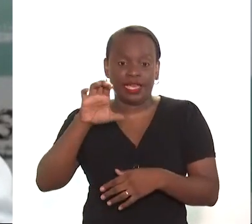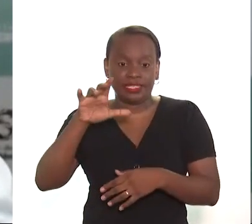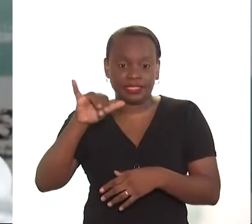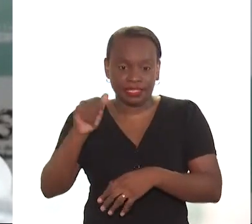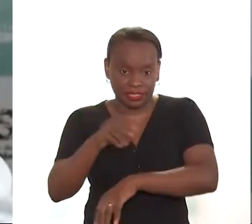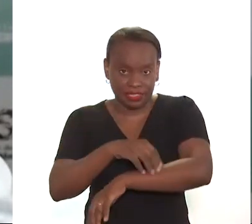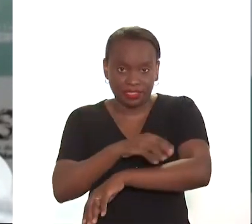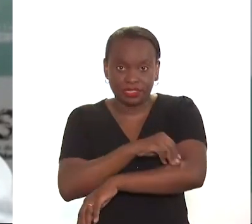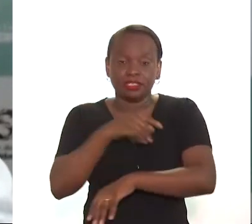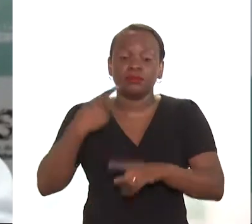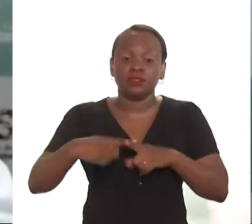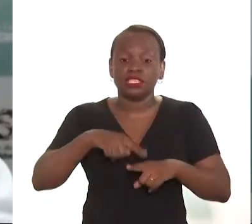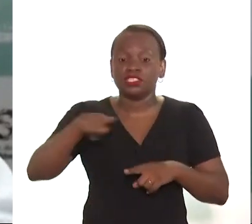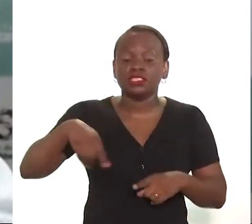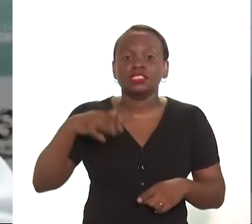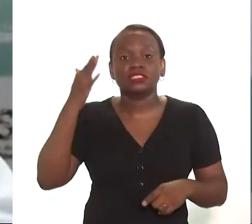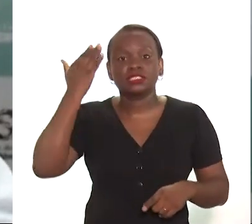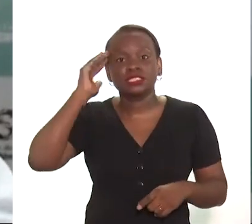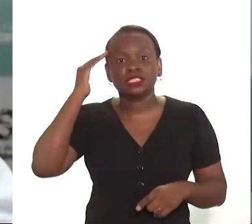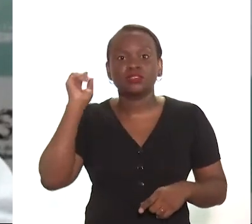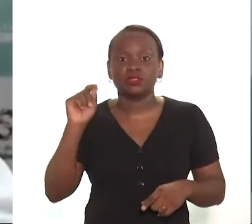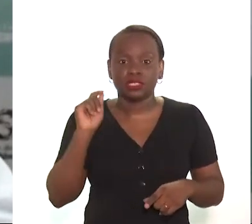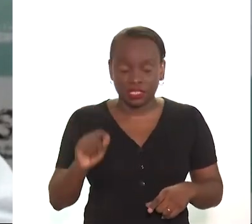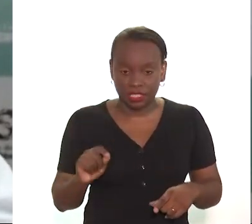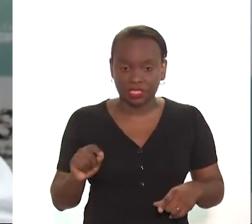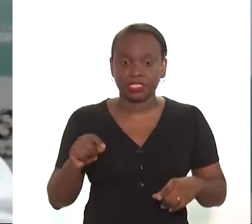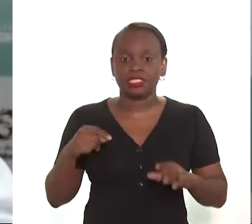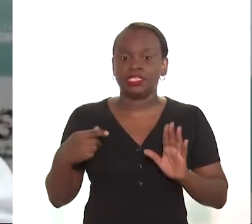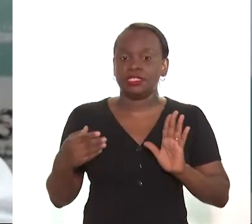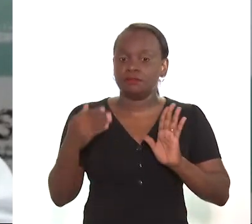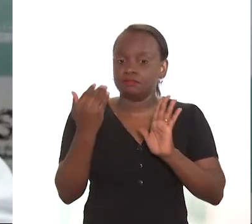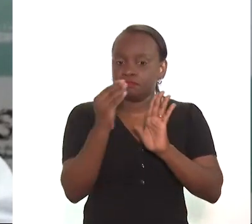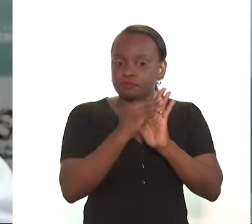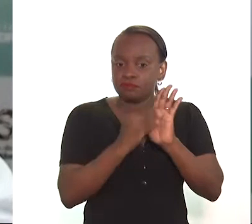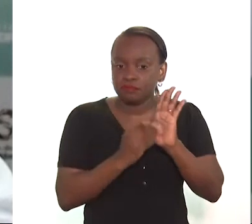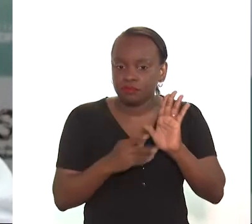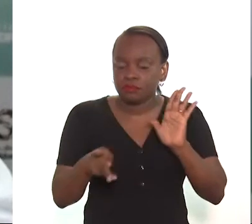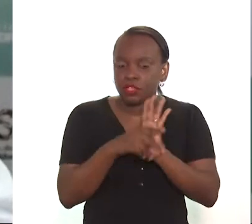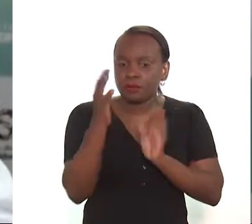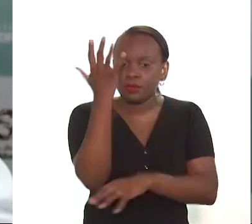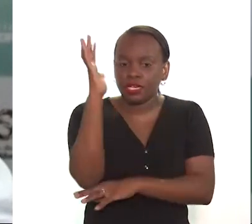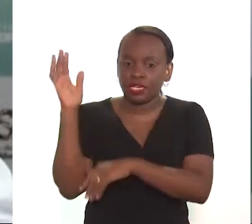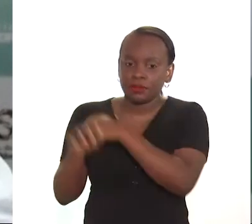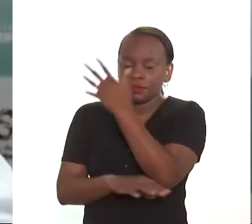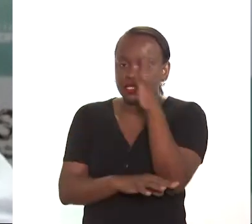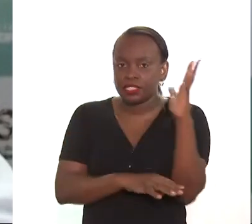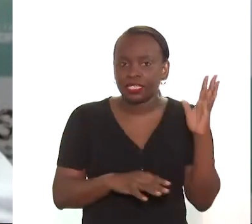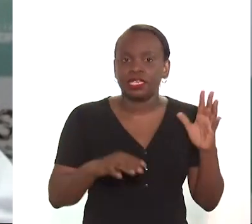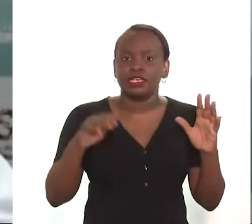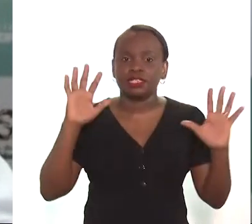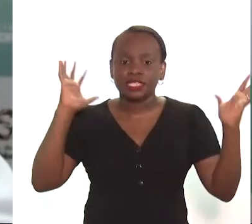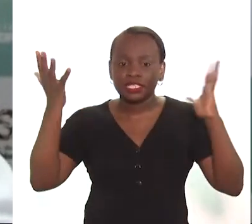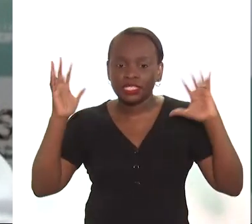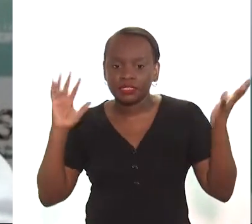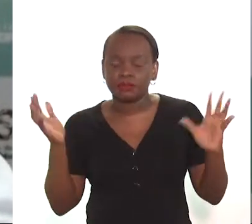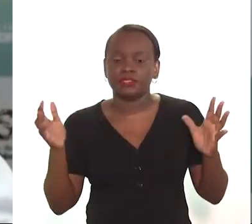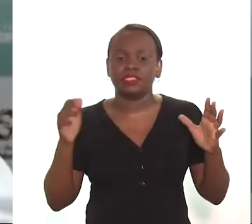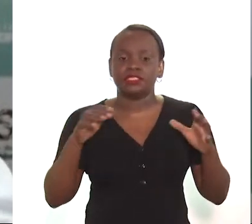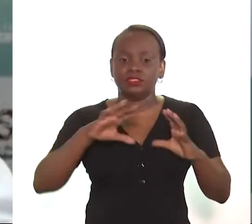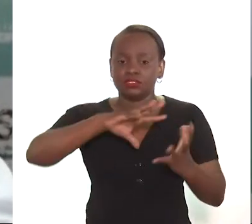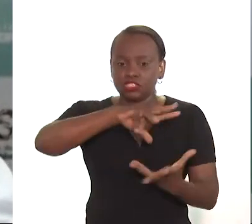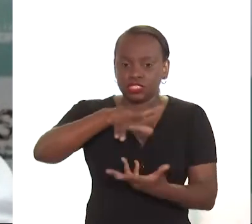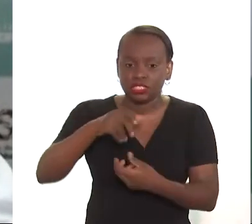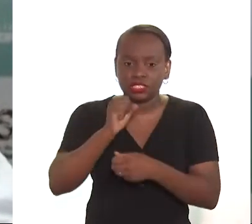na Suécia, porque nós entendemos que a pauta ambiental, a pauta do clima, da sustentabilidade, ela